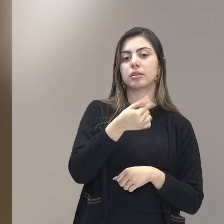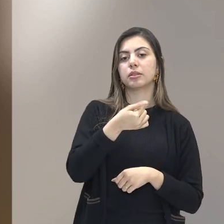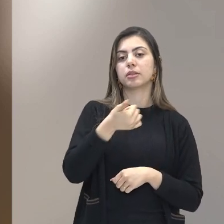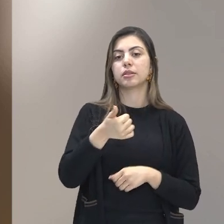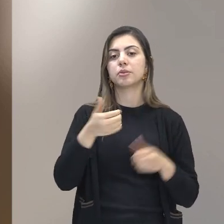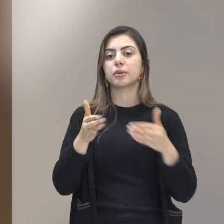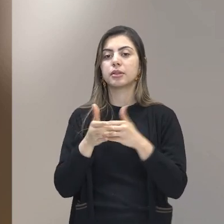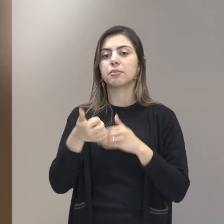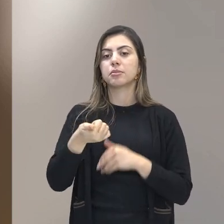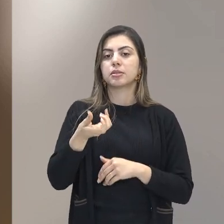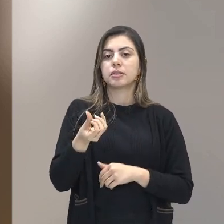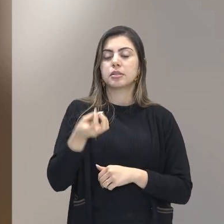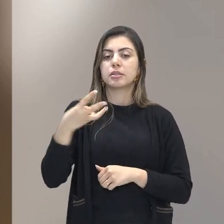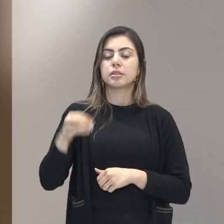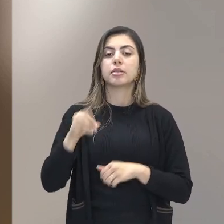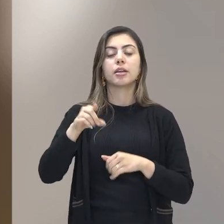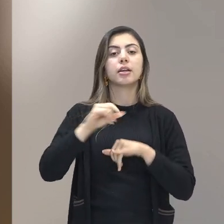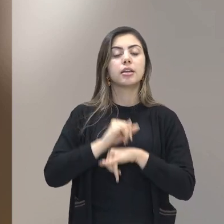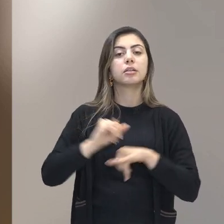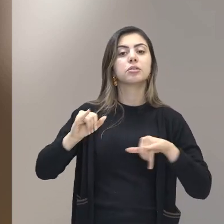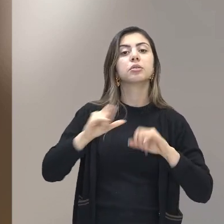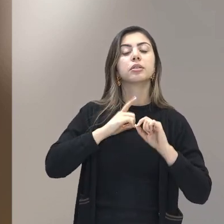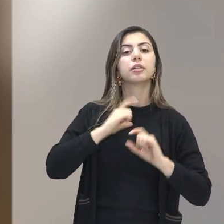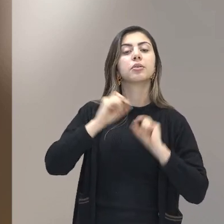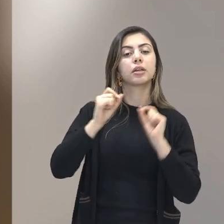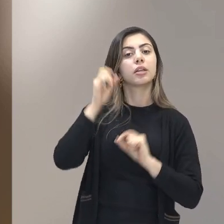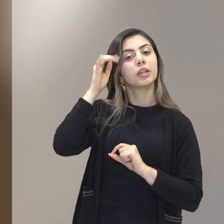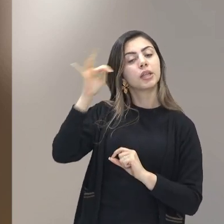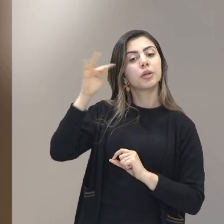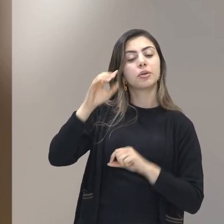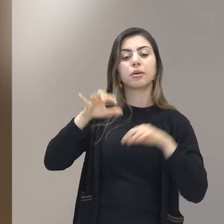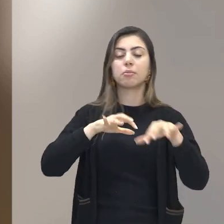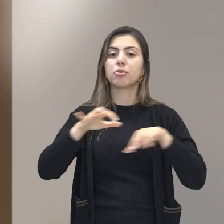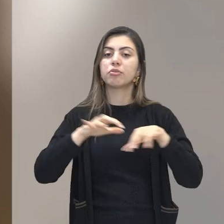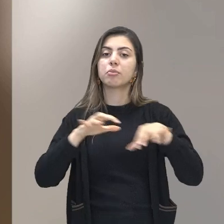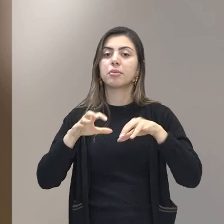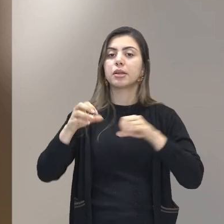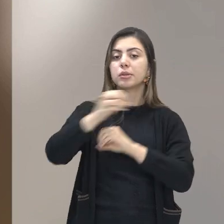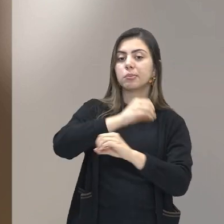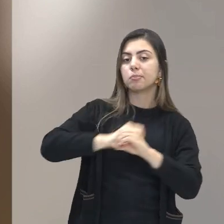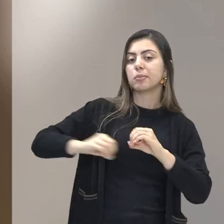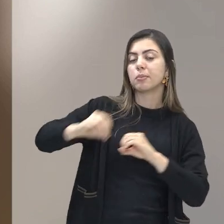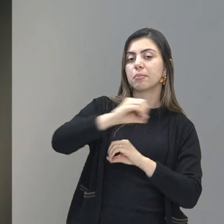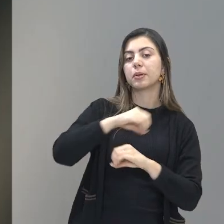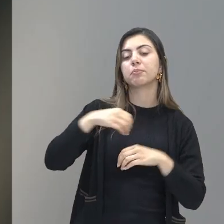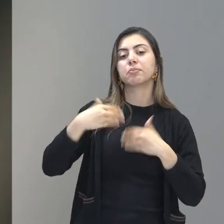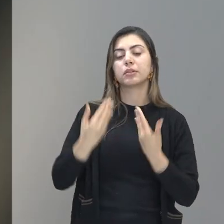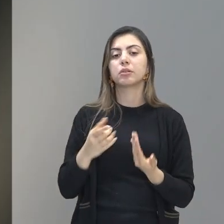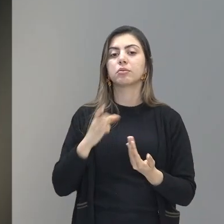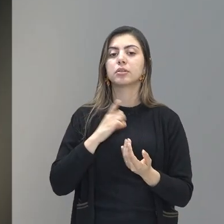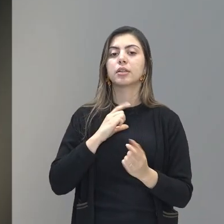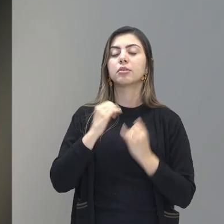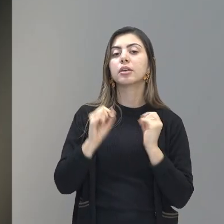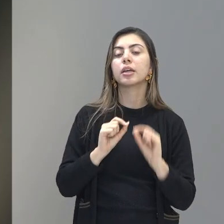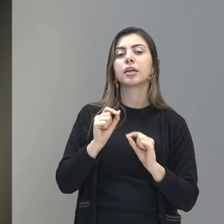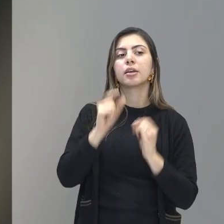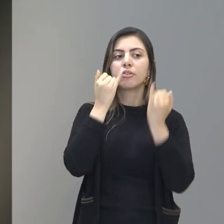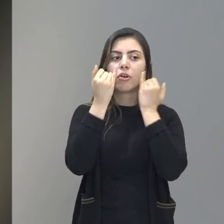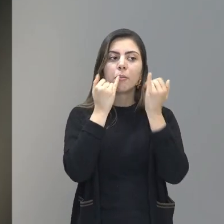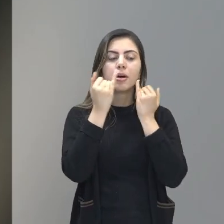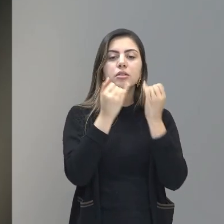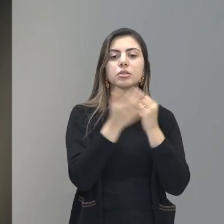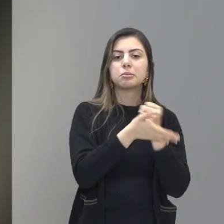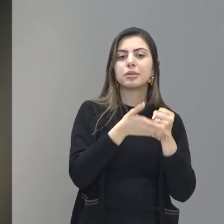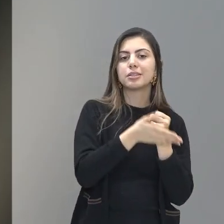1571-1630, enunciou as leis que regem o movimento planetário, utilizando anotações do astrônomo Tycho